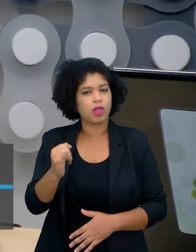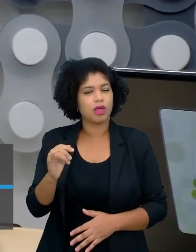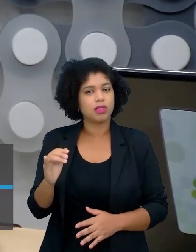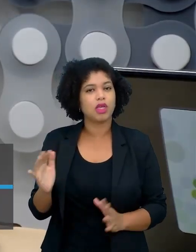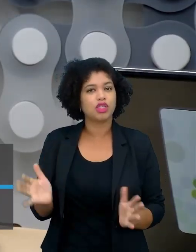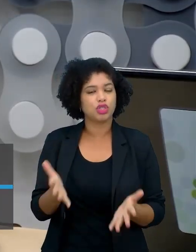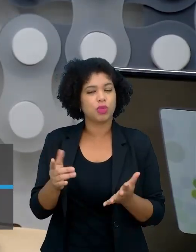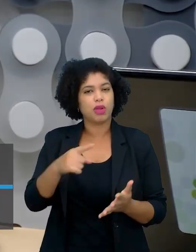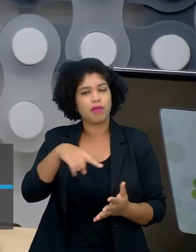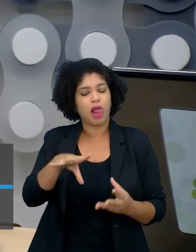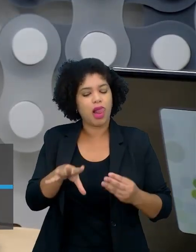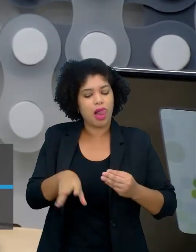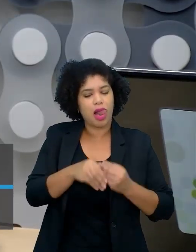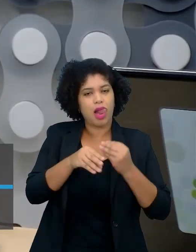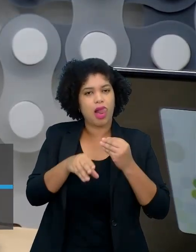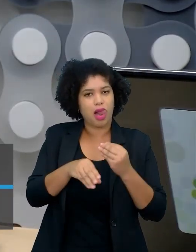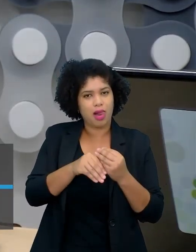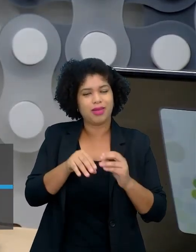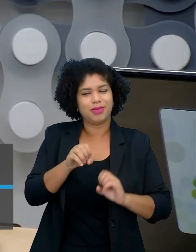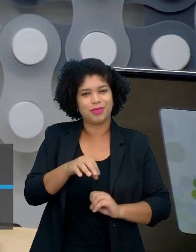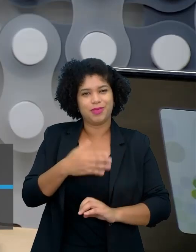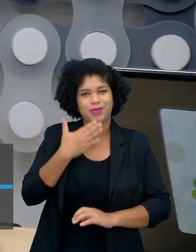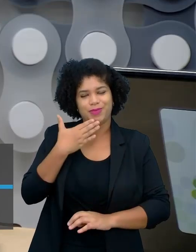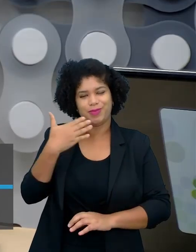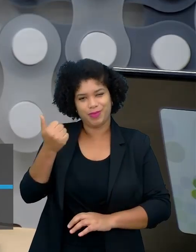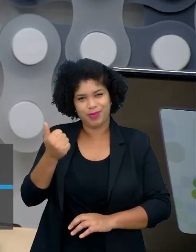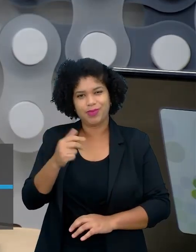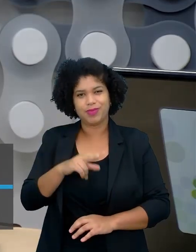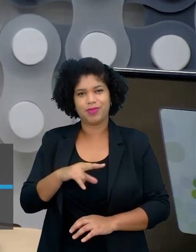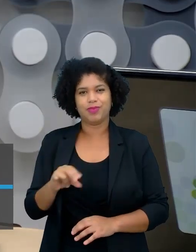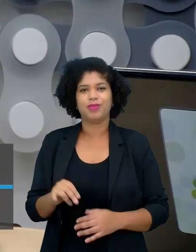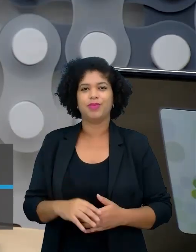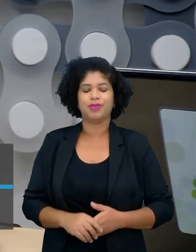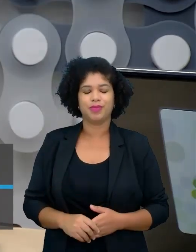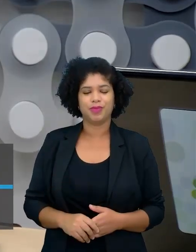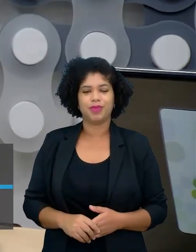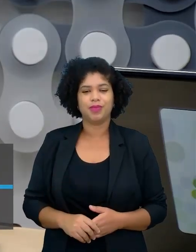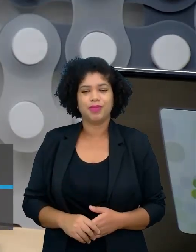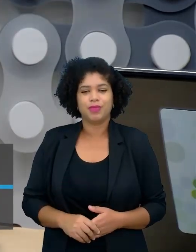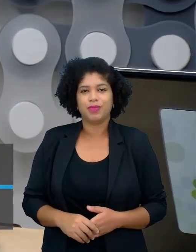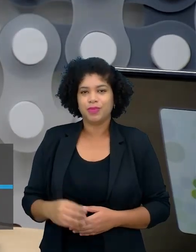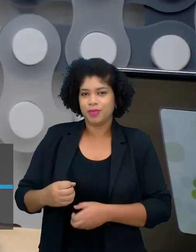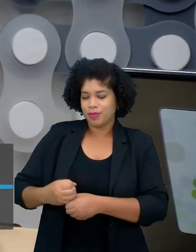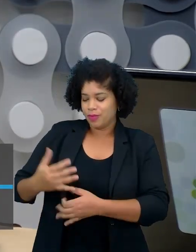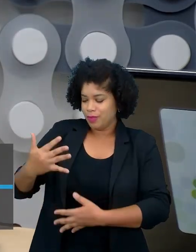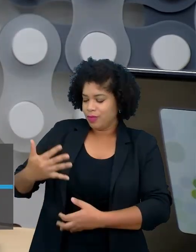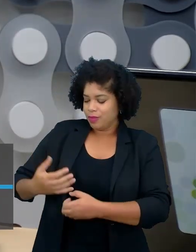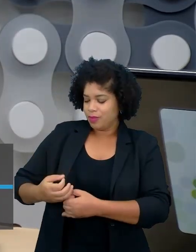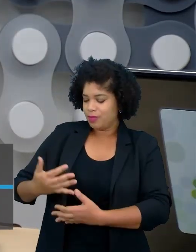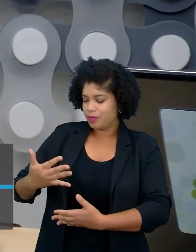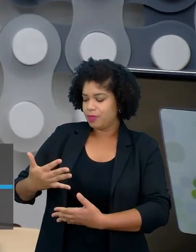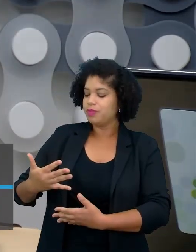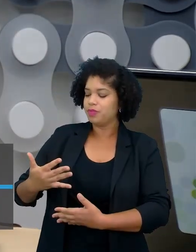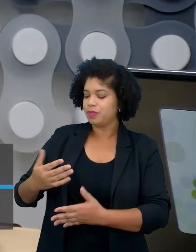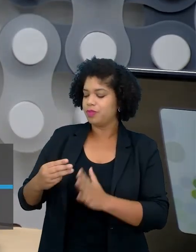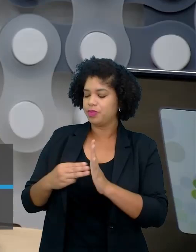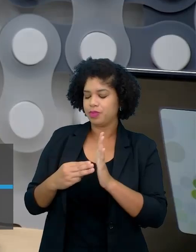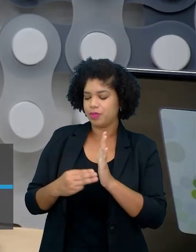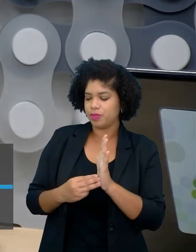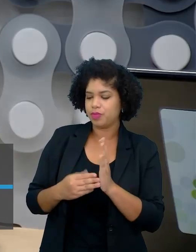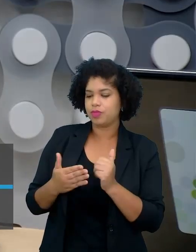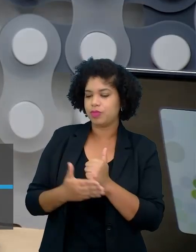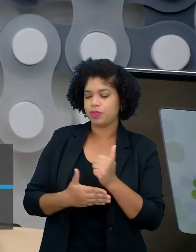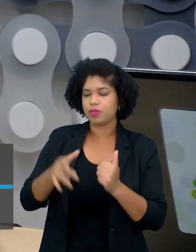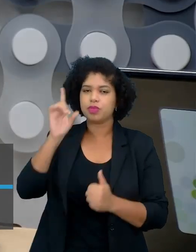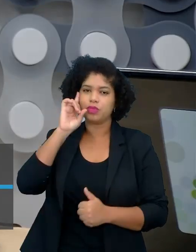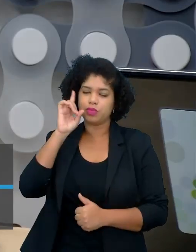aí na sua forma de ensinar, tá? Então, continuam colocando aqui metodologias a partir do cotidiano do aluno, sim, tem que